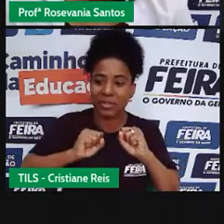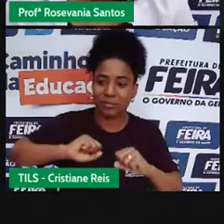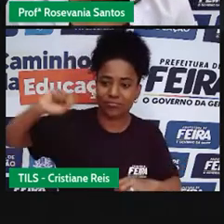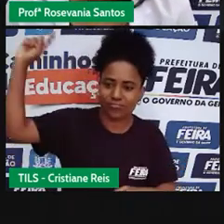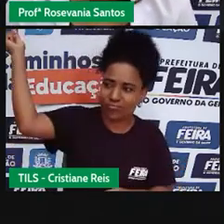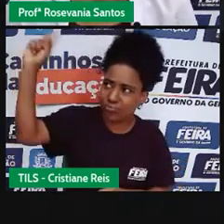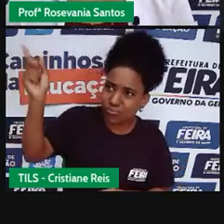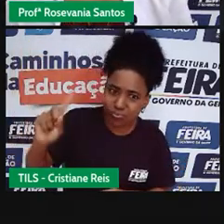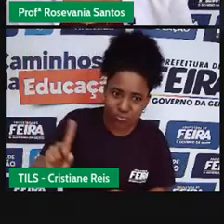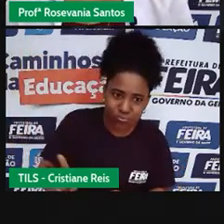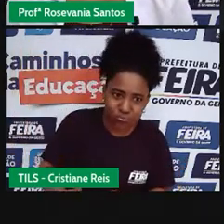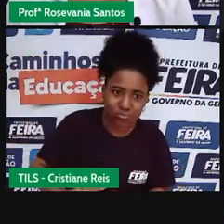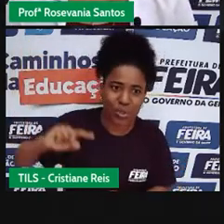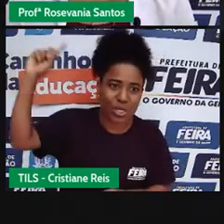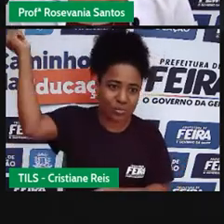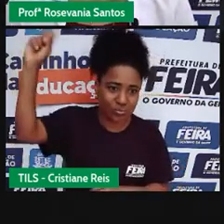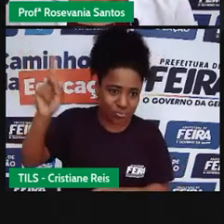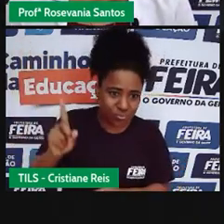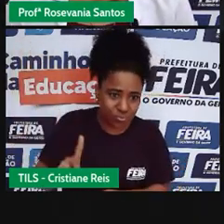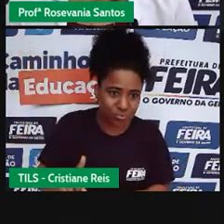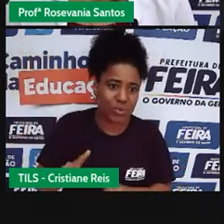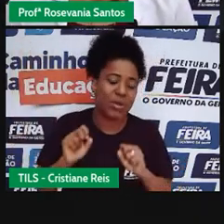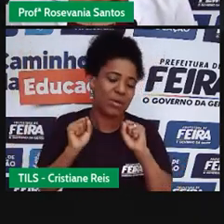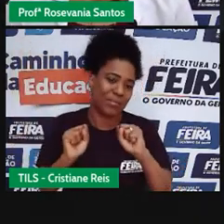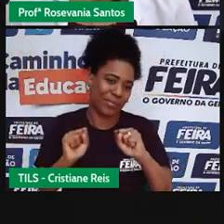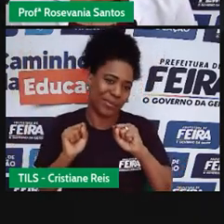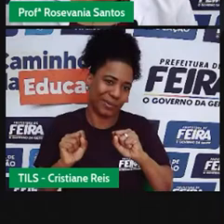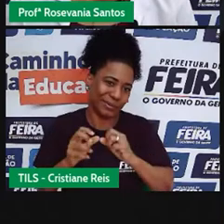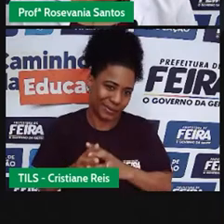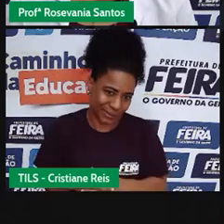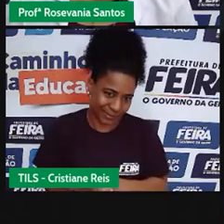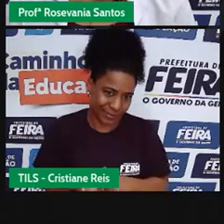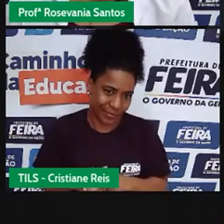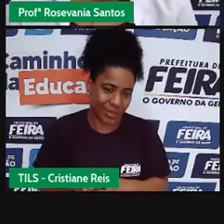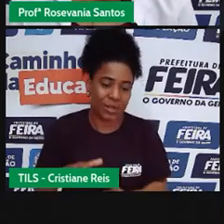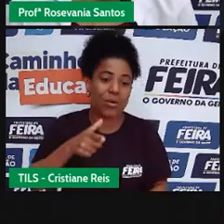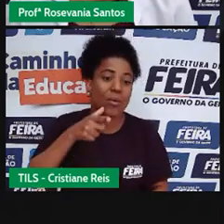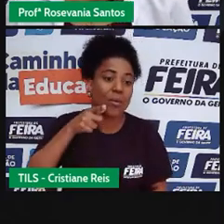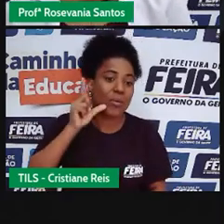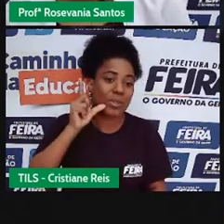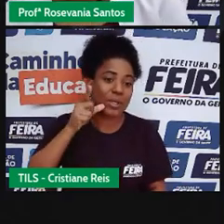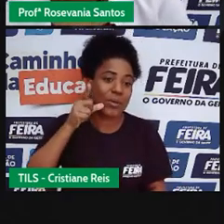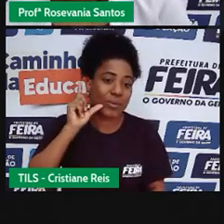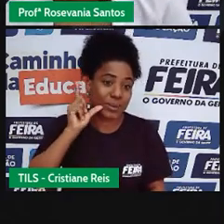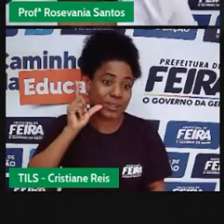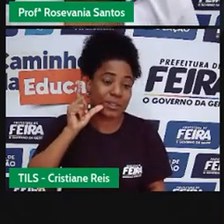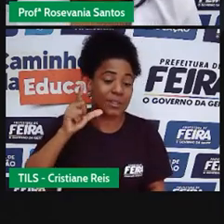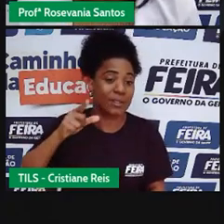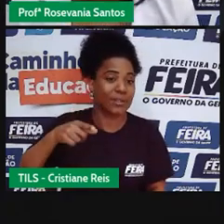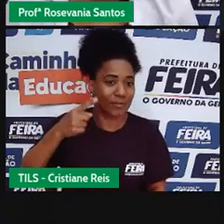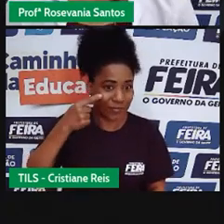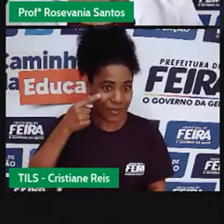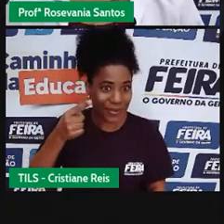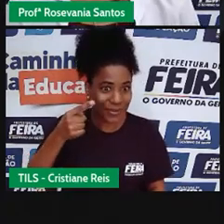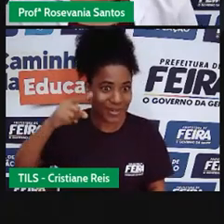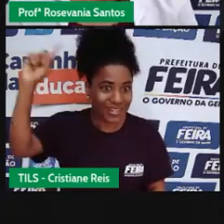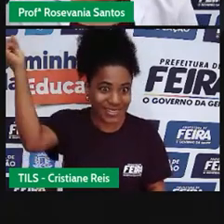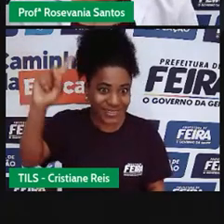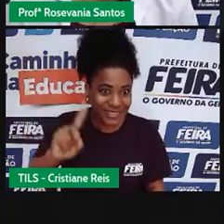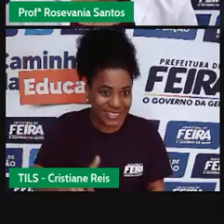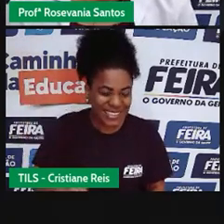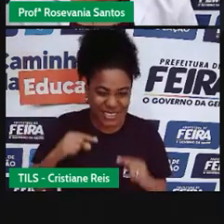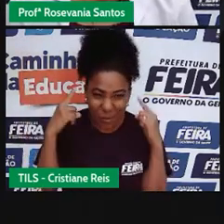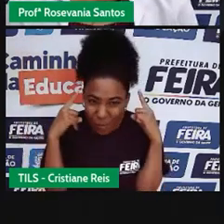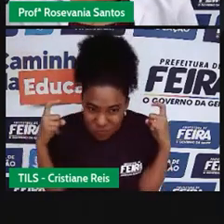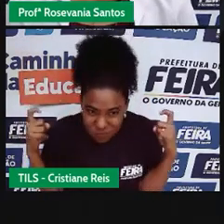passou no jornal. Quem assistiu o jornal de antes de ontem viu que teve relâmpago e trovoada, né? Então a